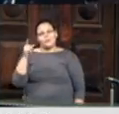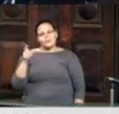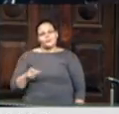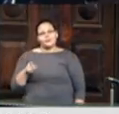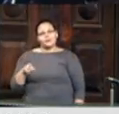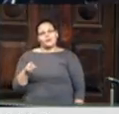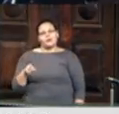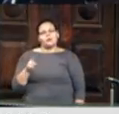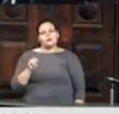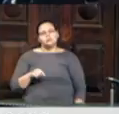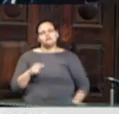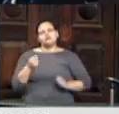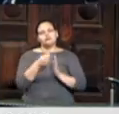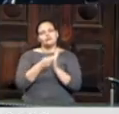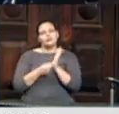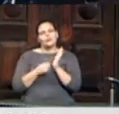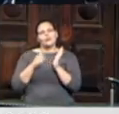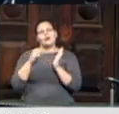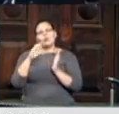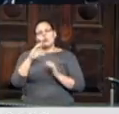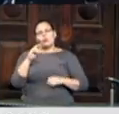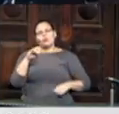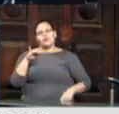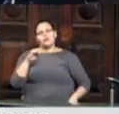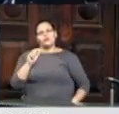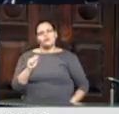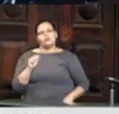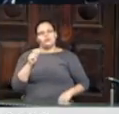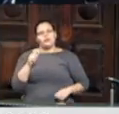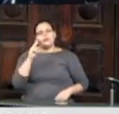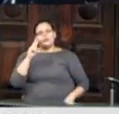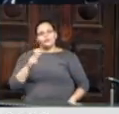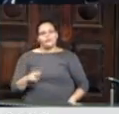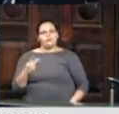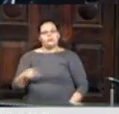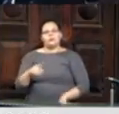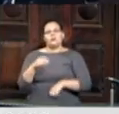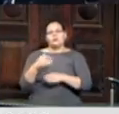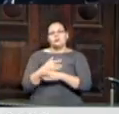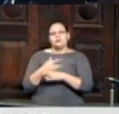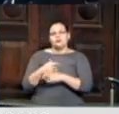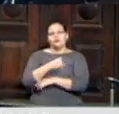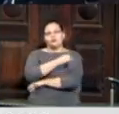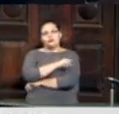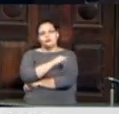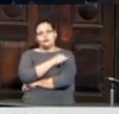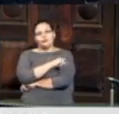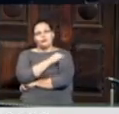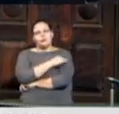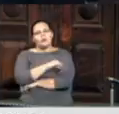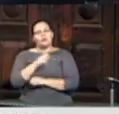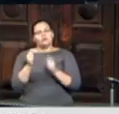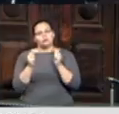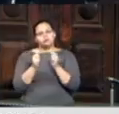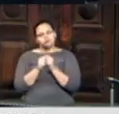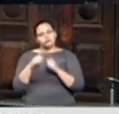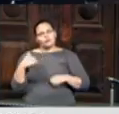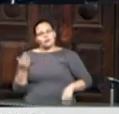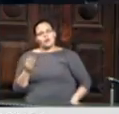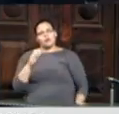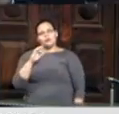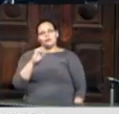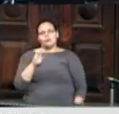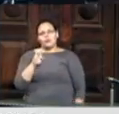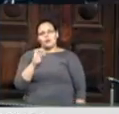um cronista que viu a cidade do Rio de Janeiro nascer. Ao lado de Estácio de Sá, no